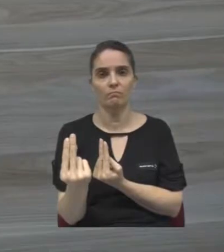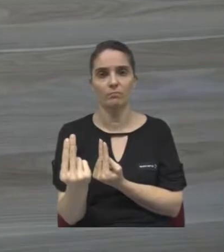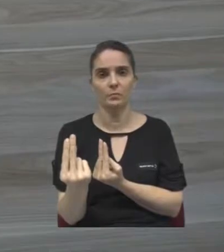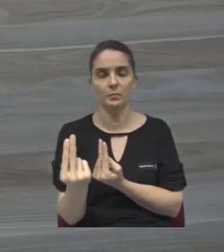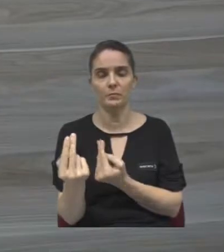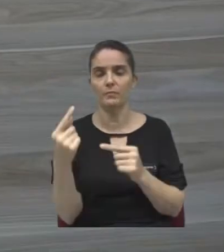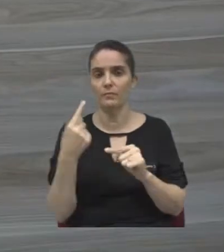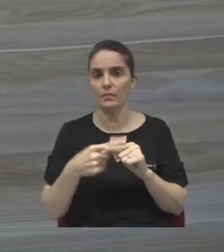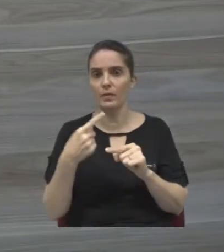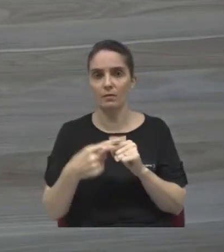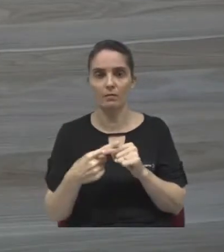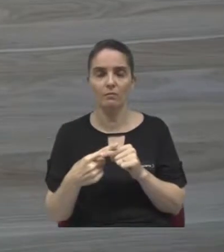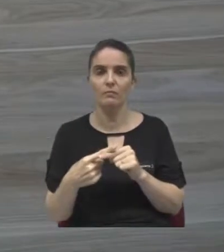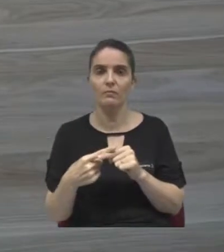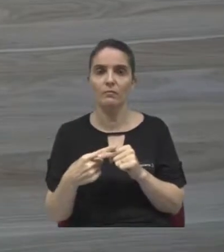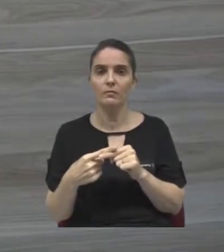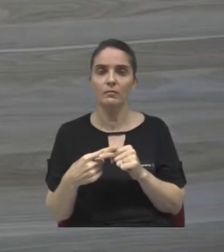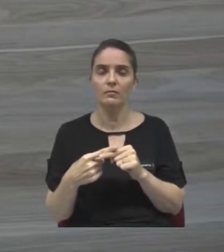Infelizmente,